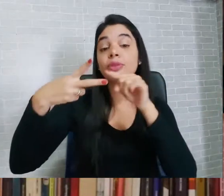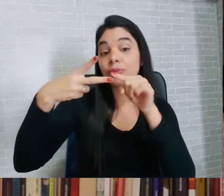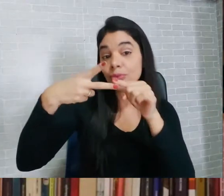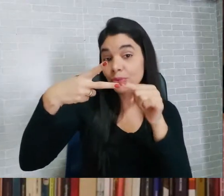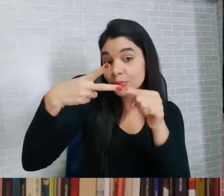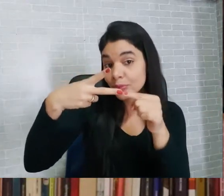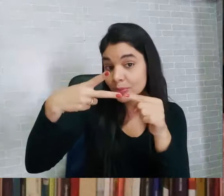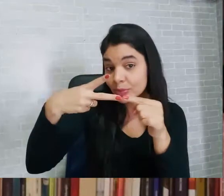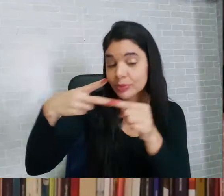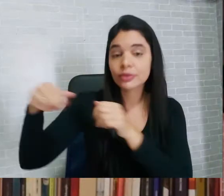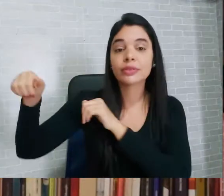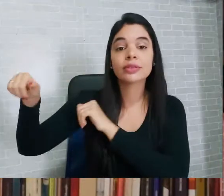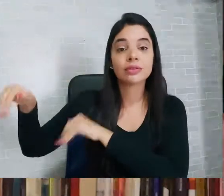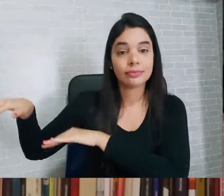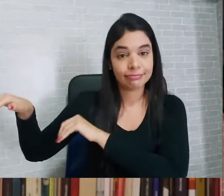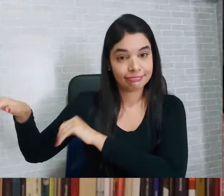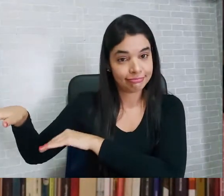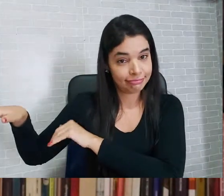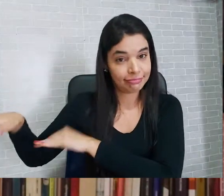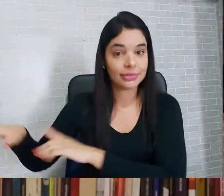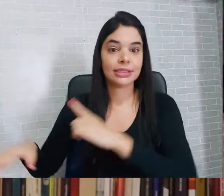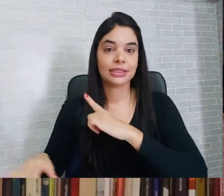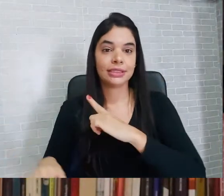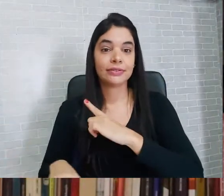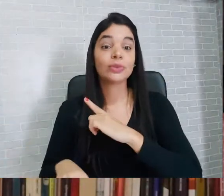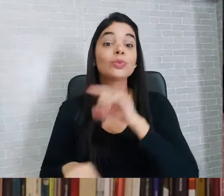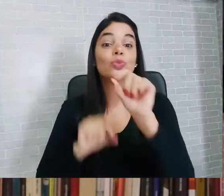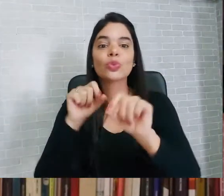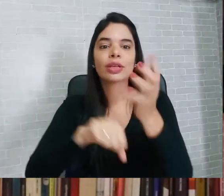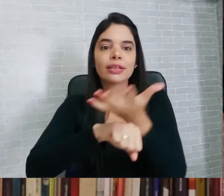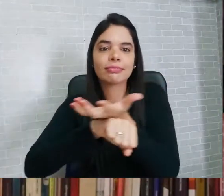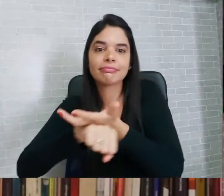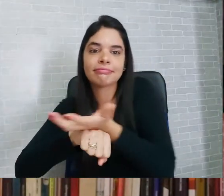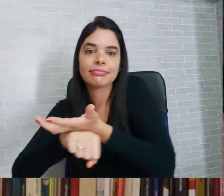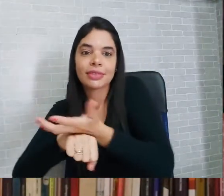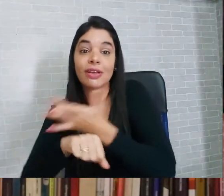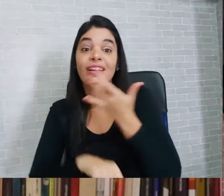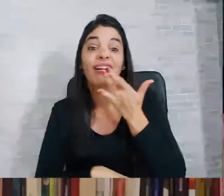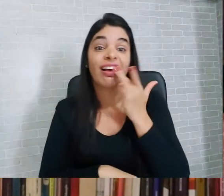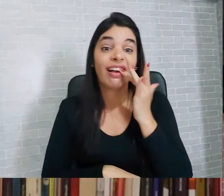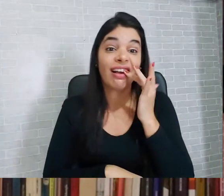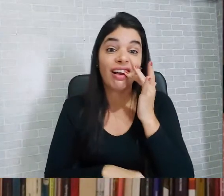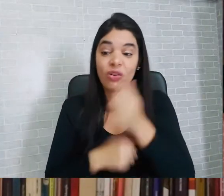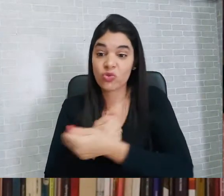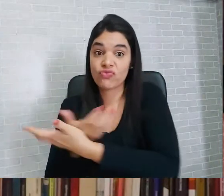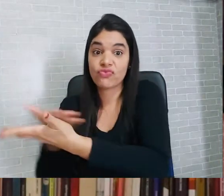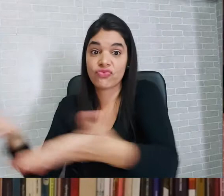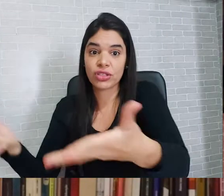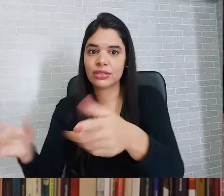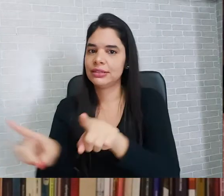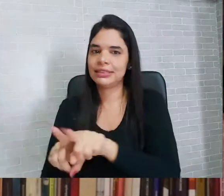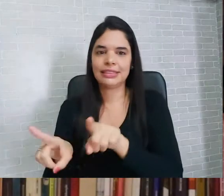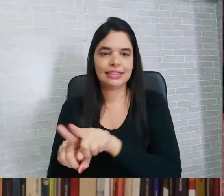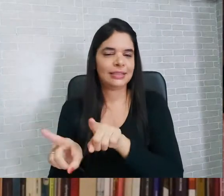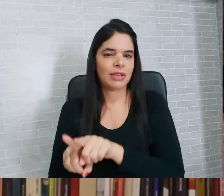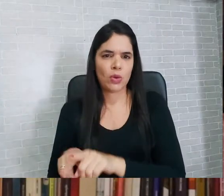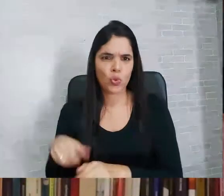detalhe, é que na Guiana Francesa nós tivemos o garimpo de ouro. Esse garimpo de ouro também não se